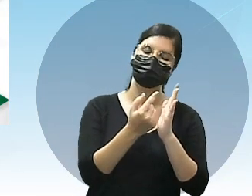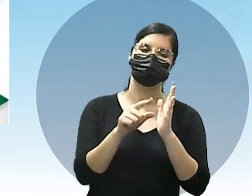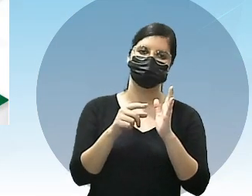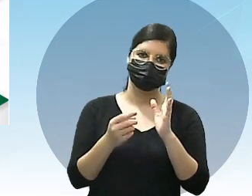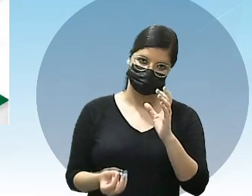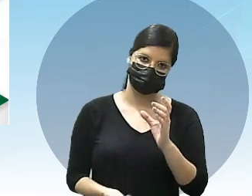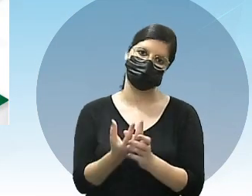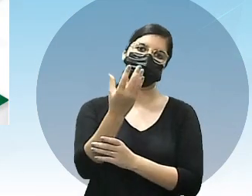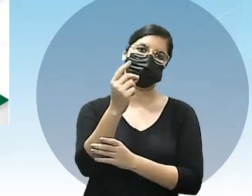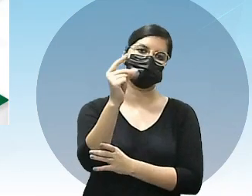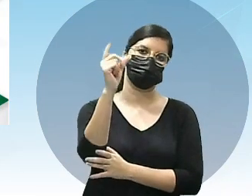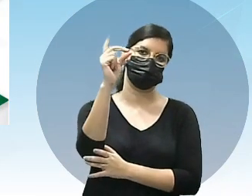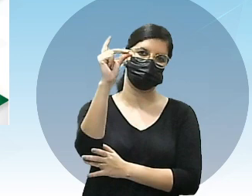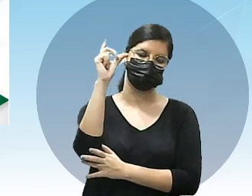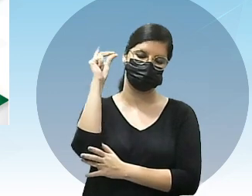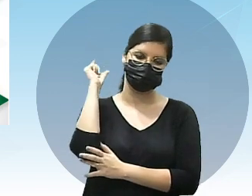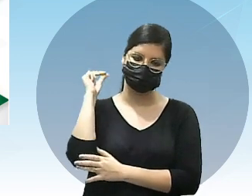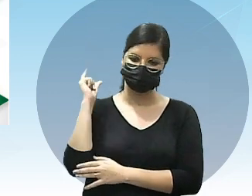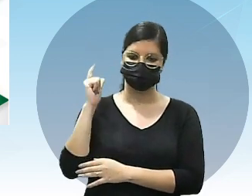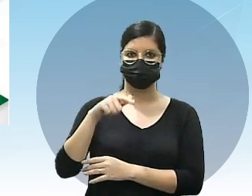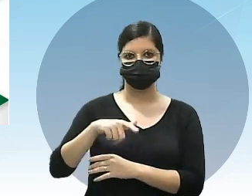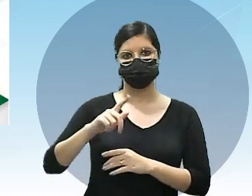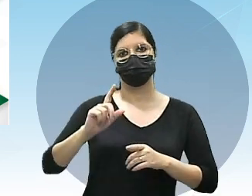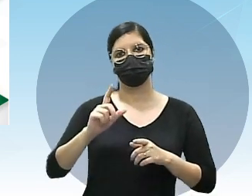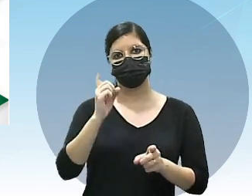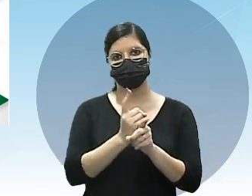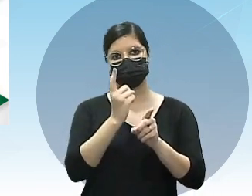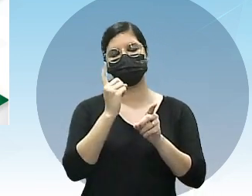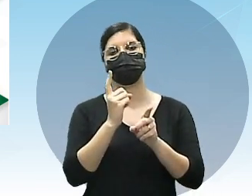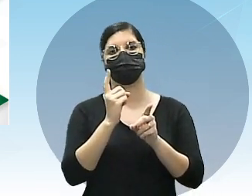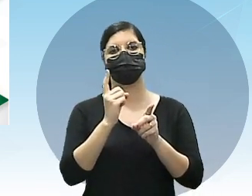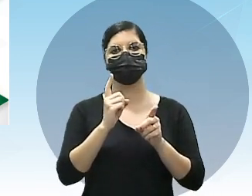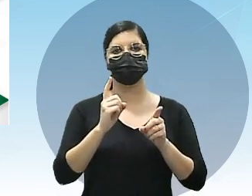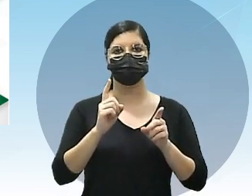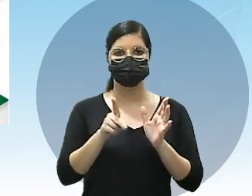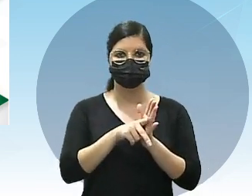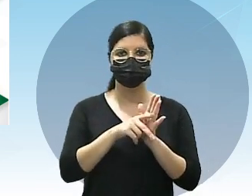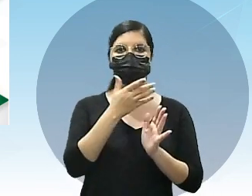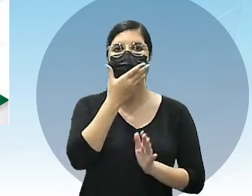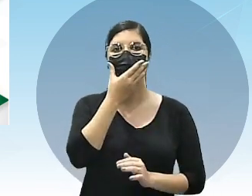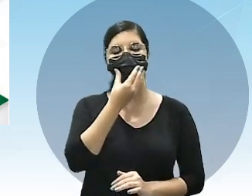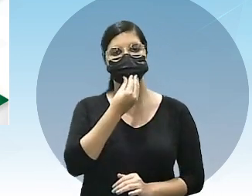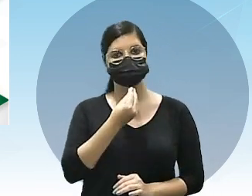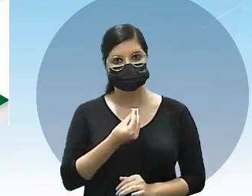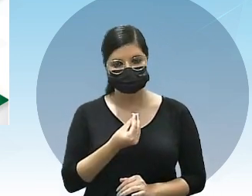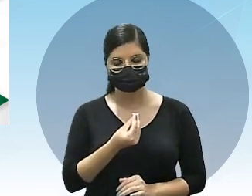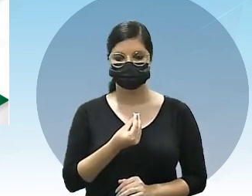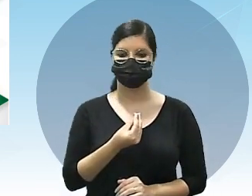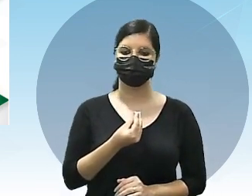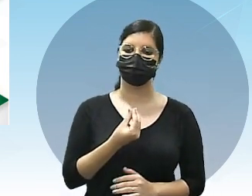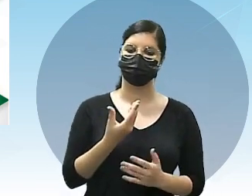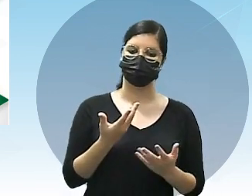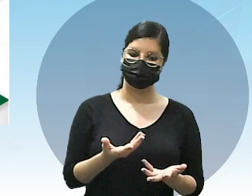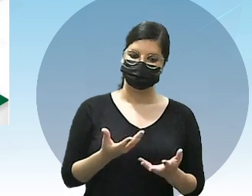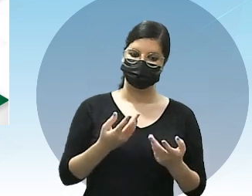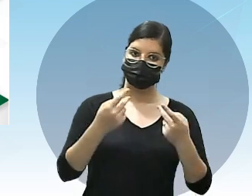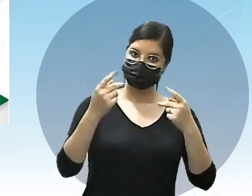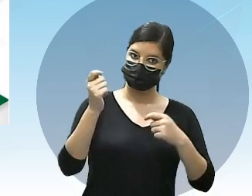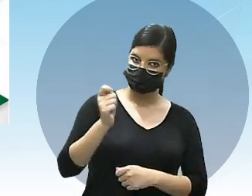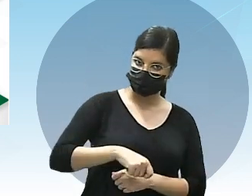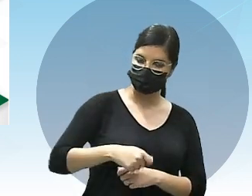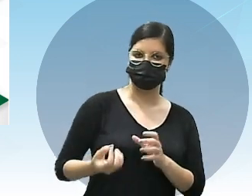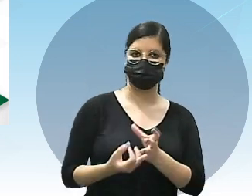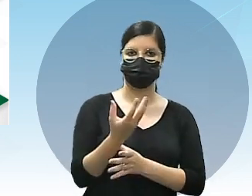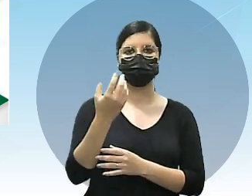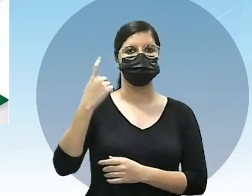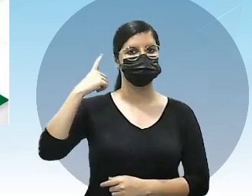Ou seja faz tempo não é fundamentalmente a partir da descoberta é por parte dos homens nem Deus nem dos homens vão meninas das suas possibilidades